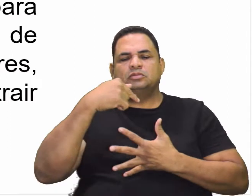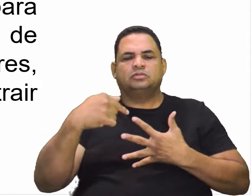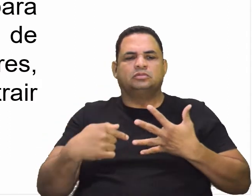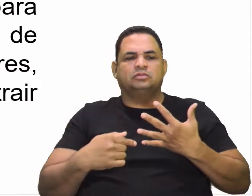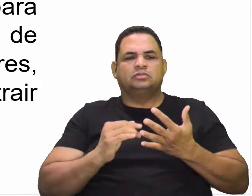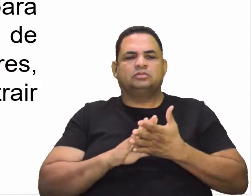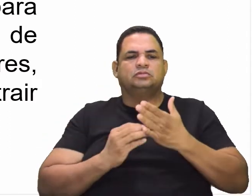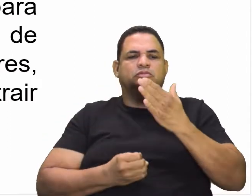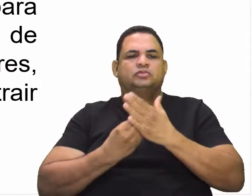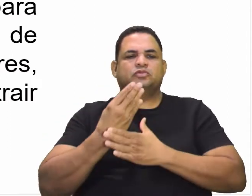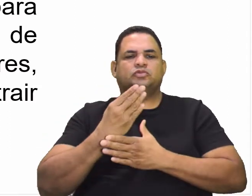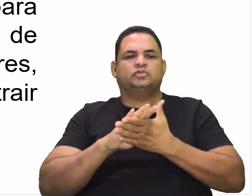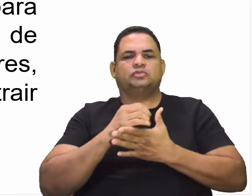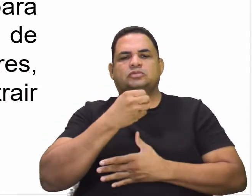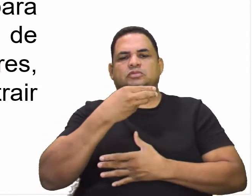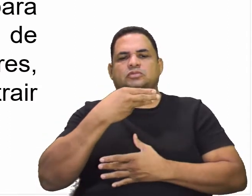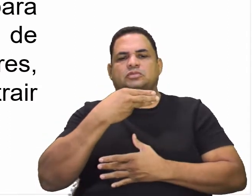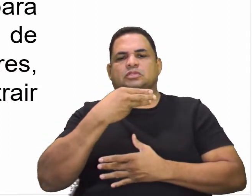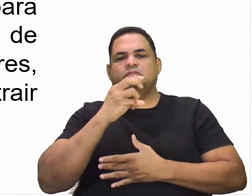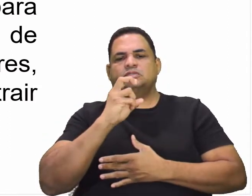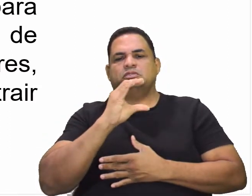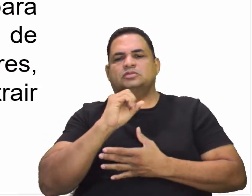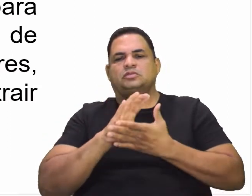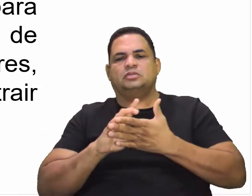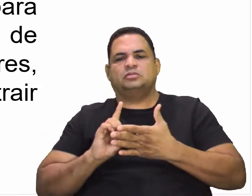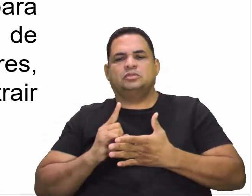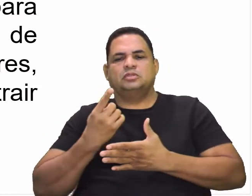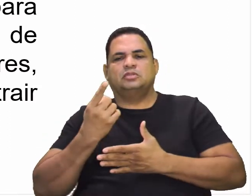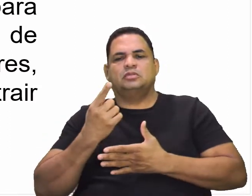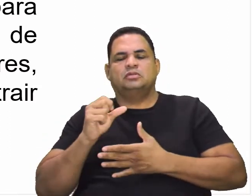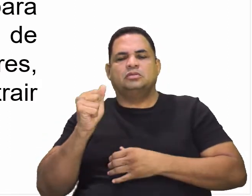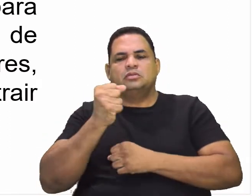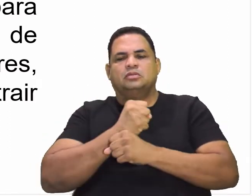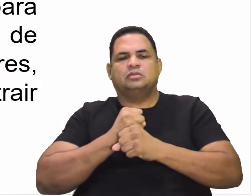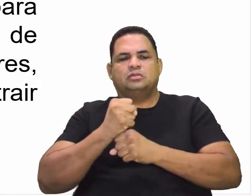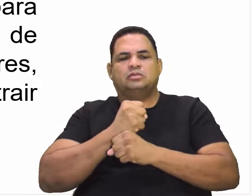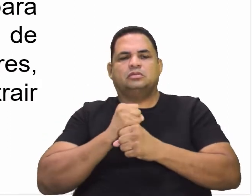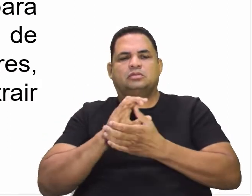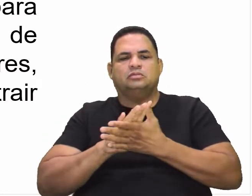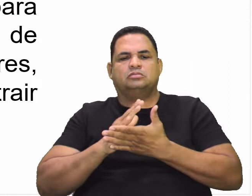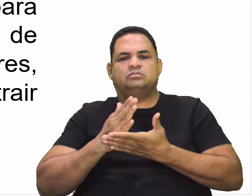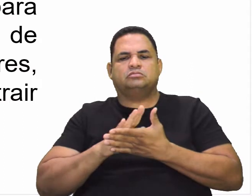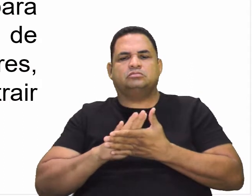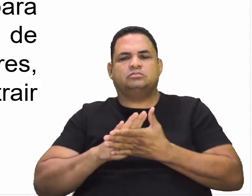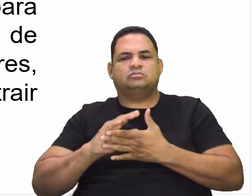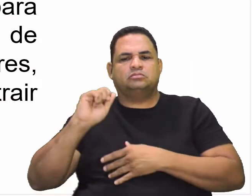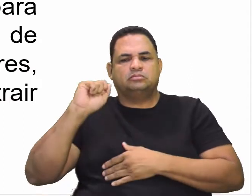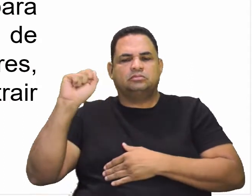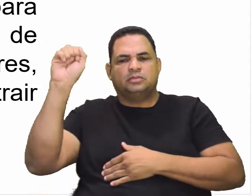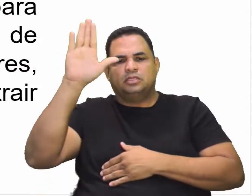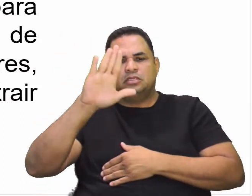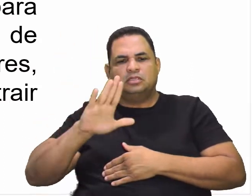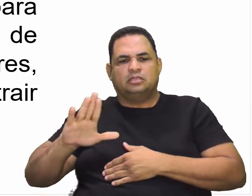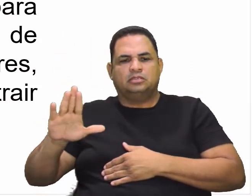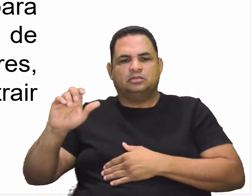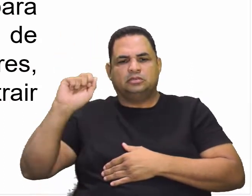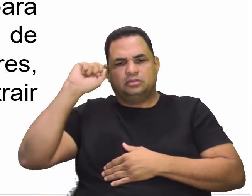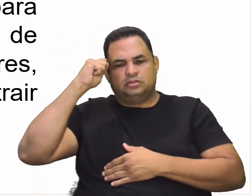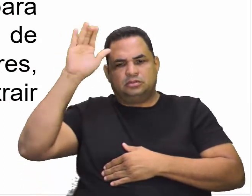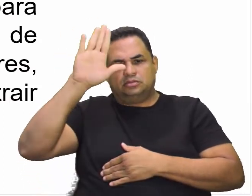ele surgiu há cerca de 350 mil anos na região leste da